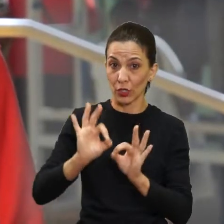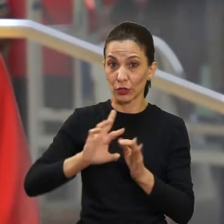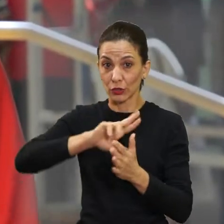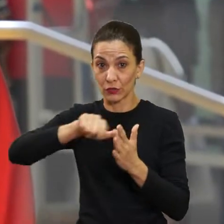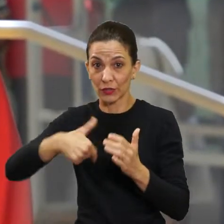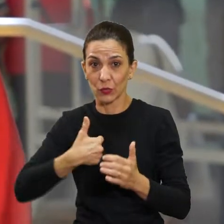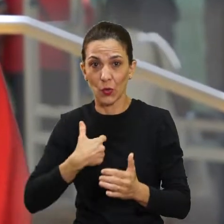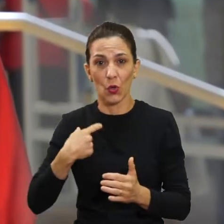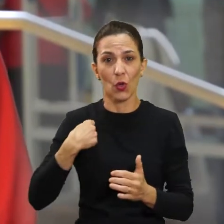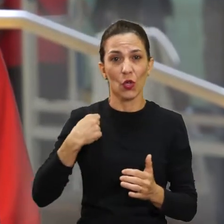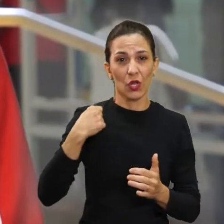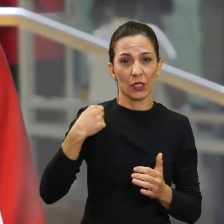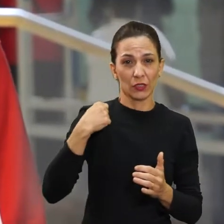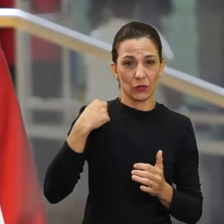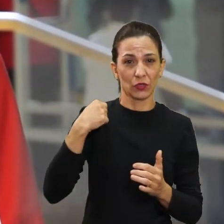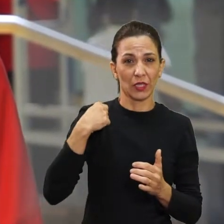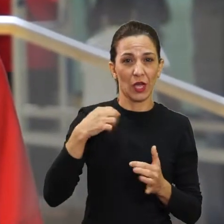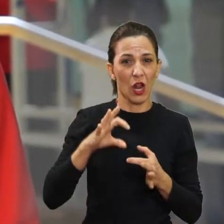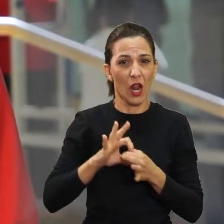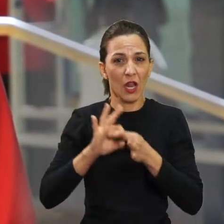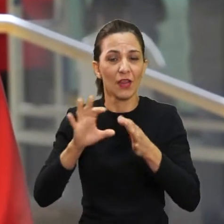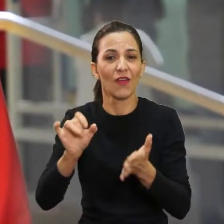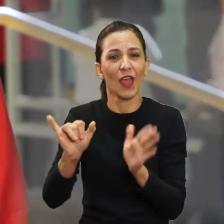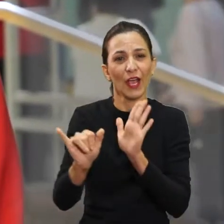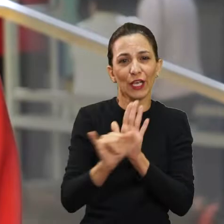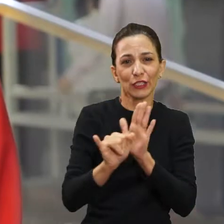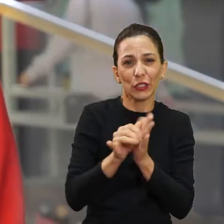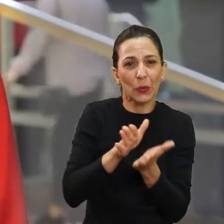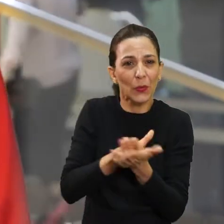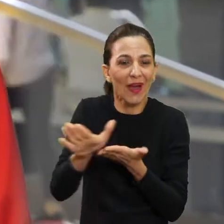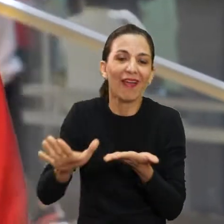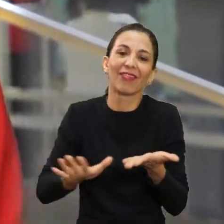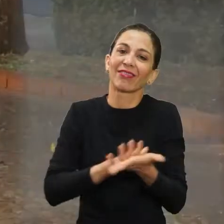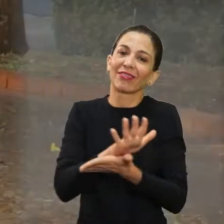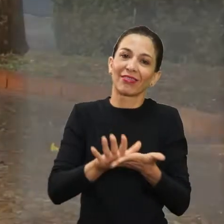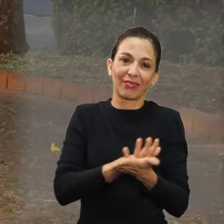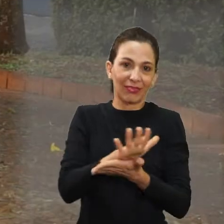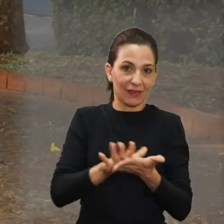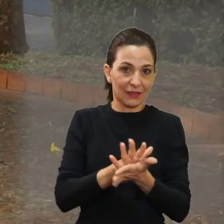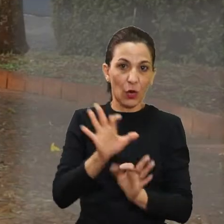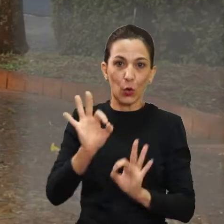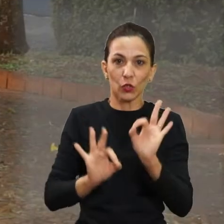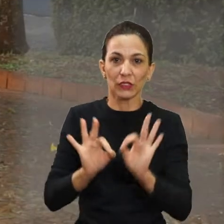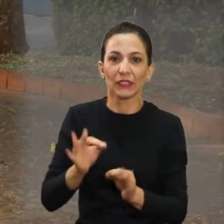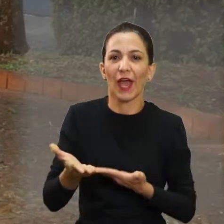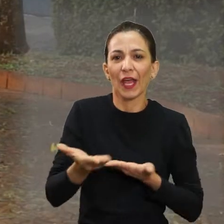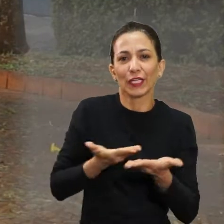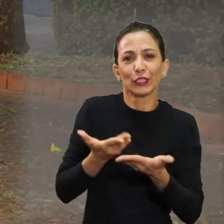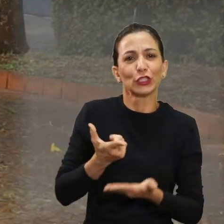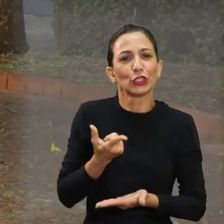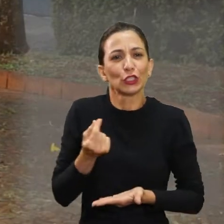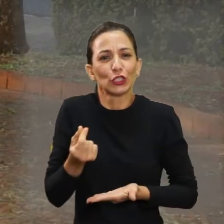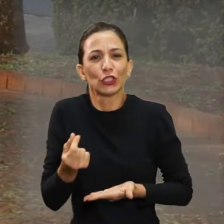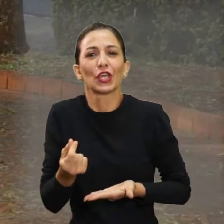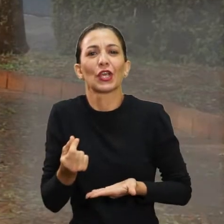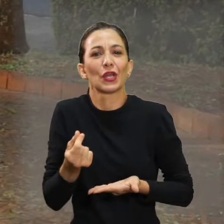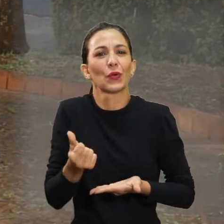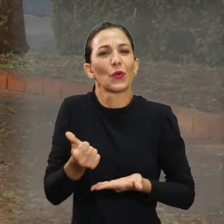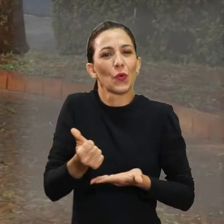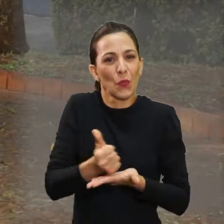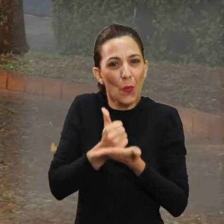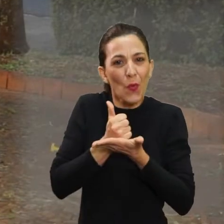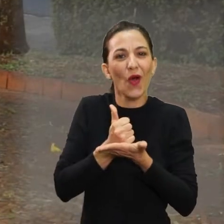desses projetos, muitos foram realizados assim de forma independente, sem edital, juntava um pouco aqui, um pouco